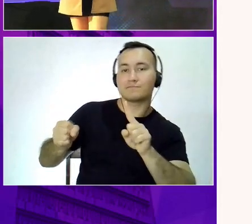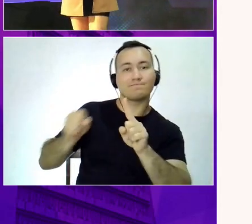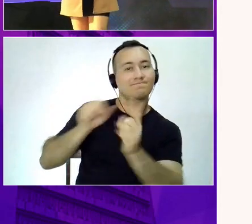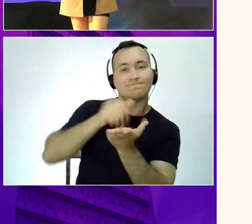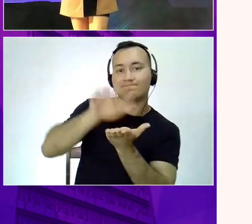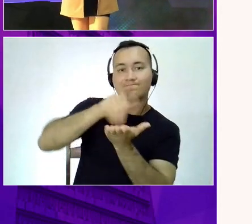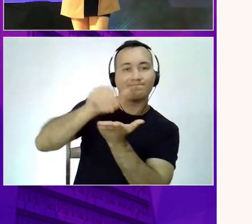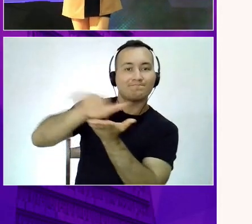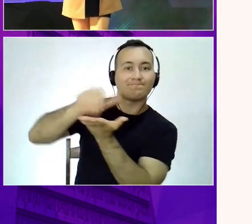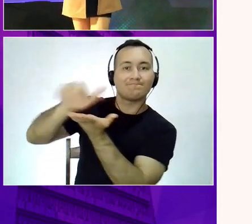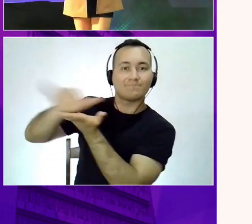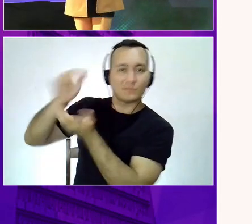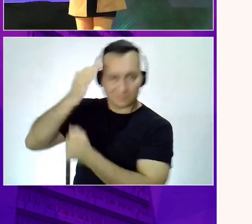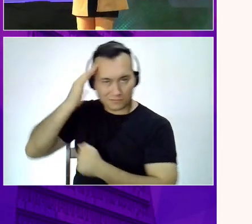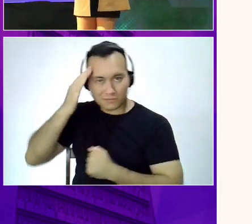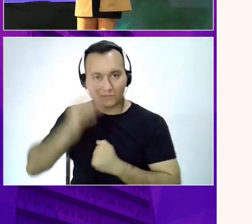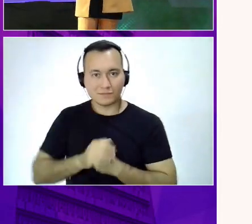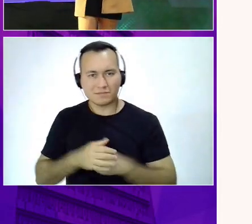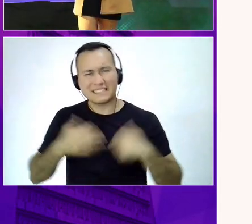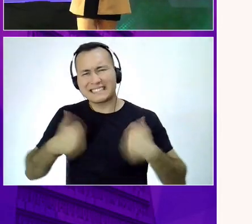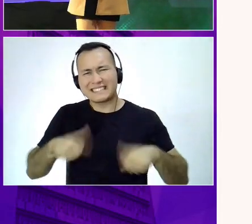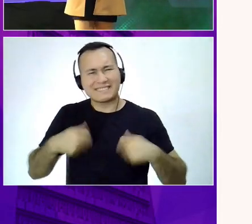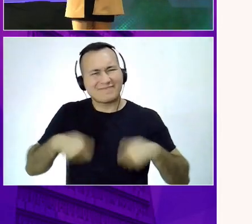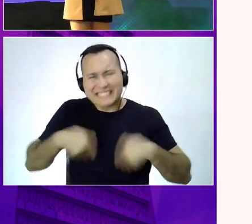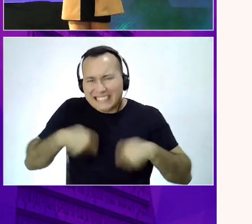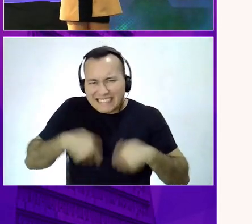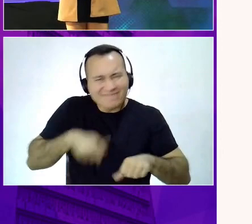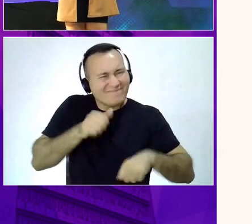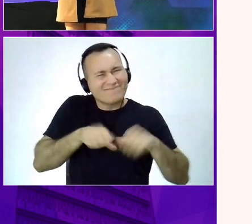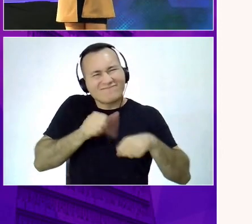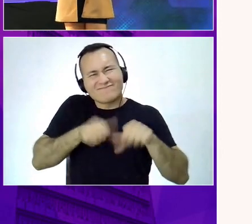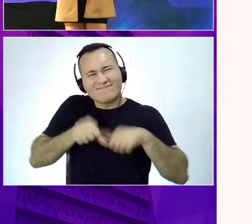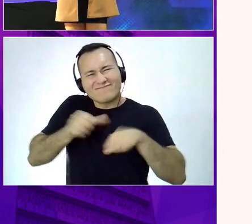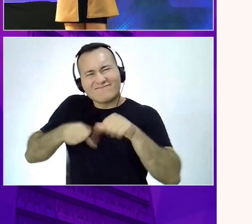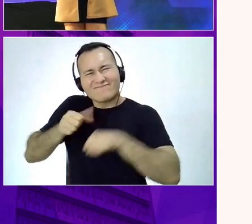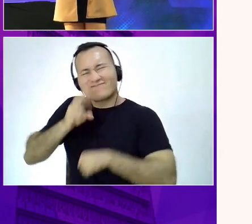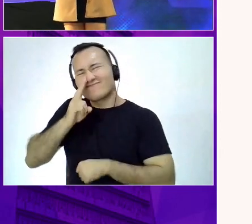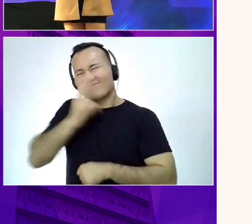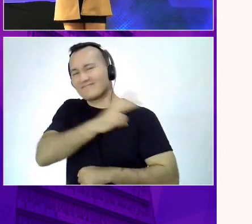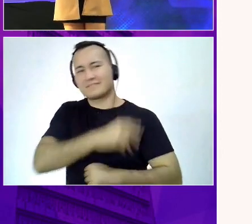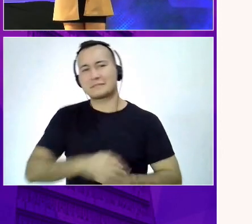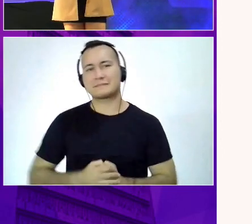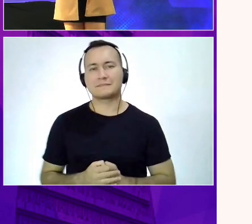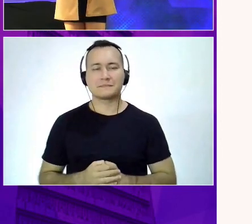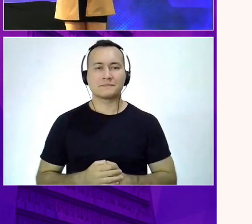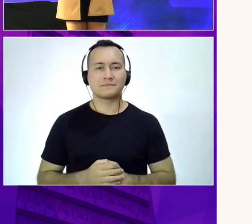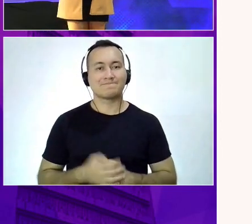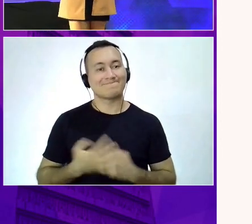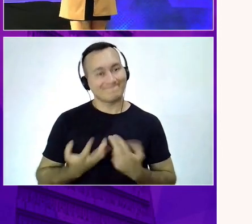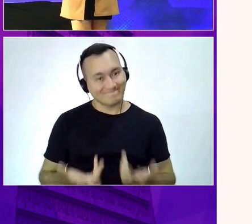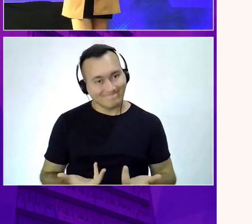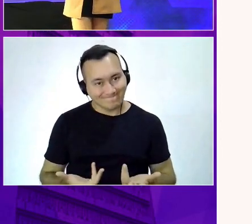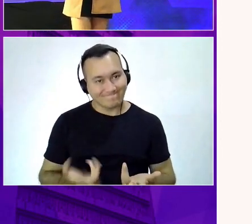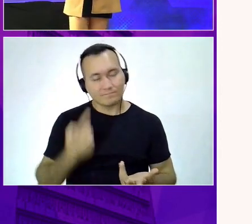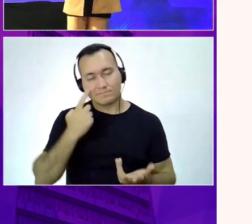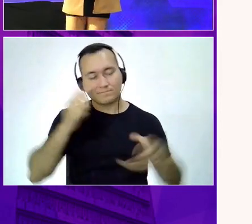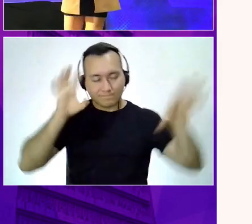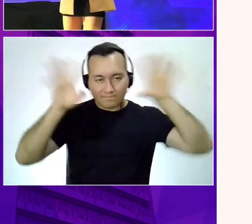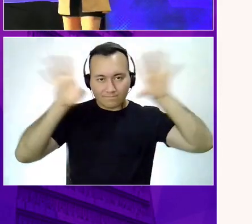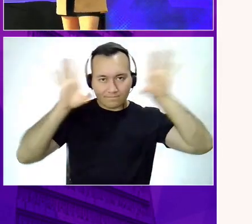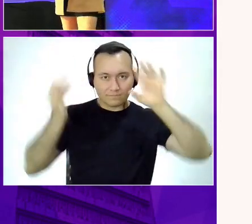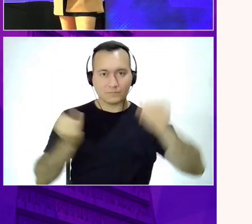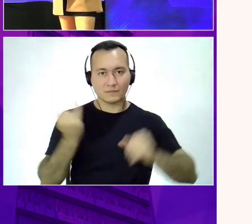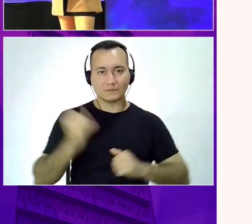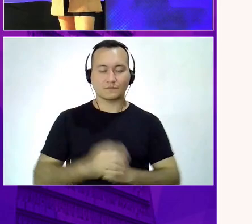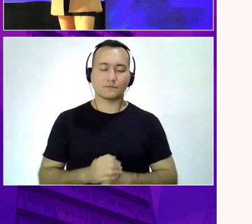Um outro problema que a gente tem, e eu vou dizer para vocês que eu poderia fazer uma palestra só sobre esse assunto, que é segurança. Vocês já pararam